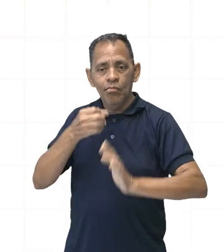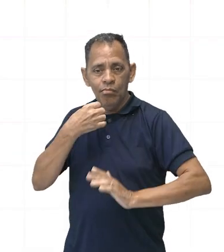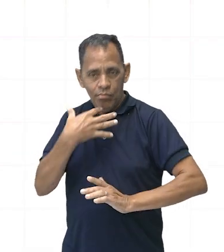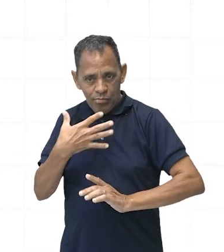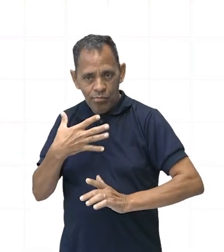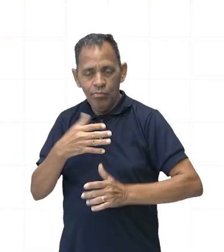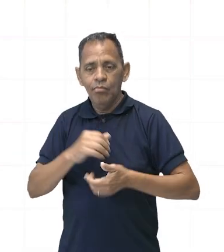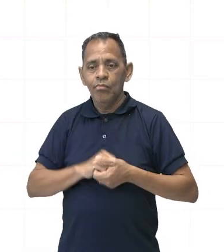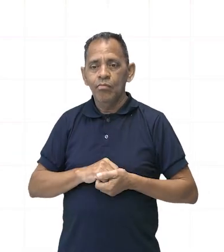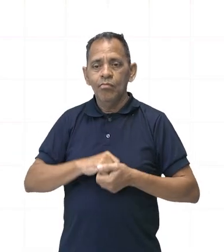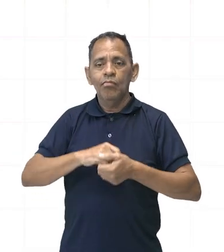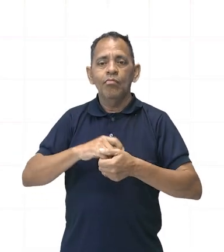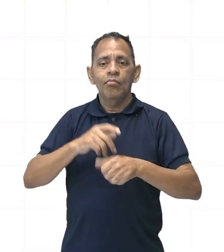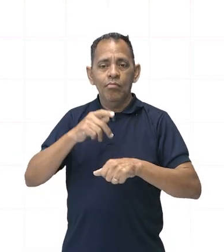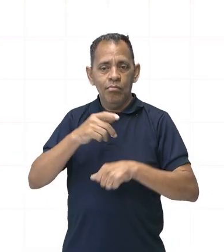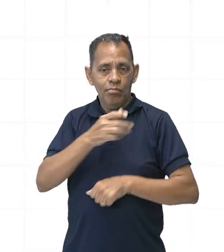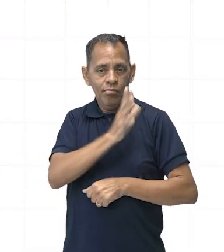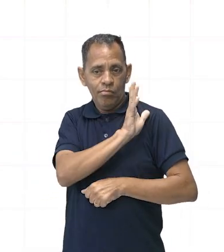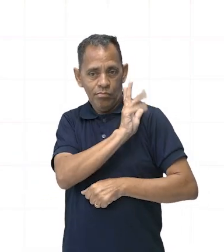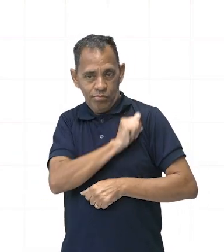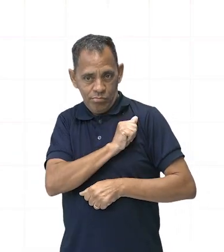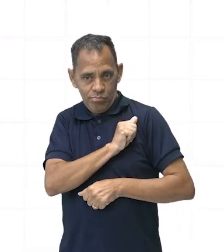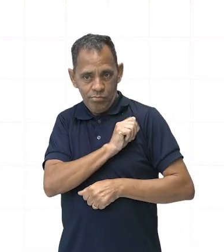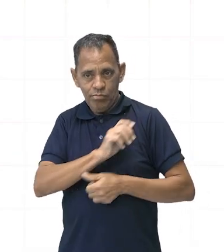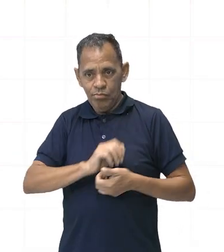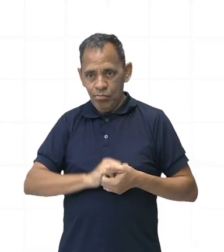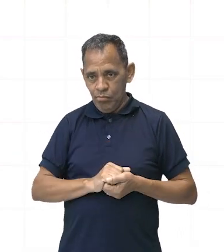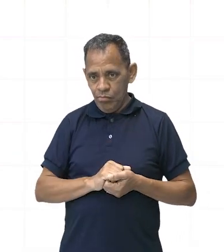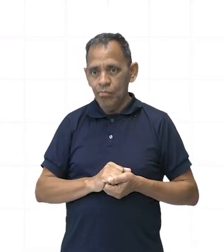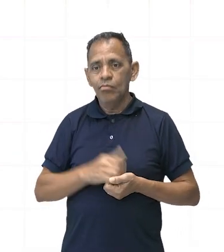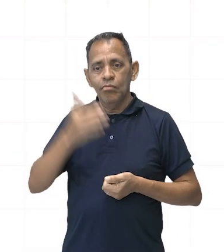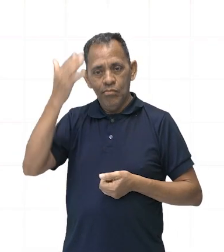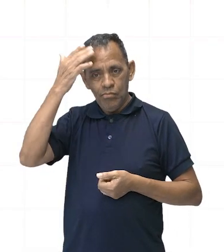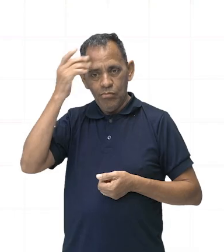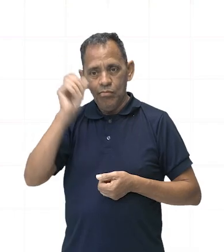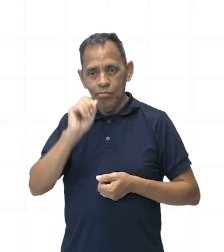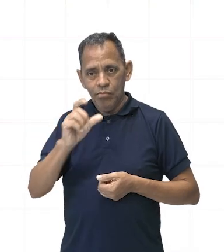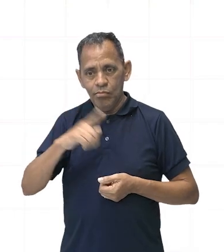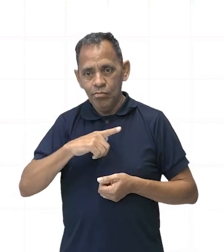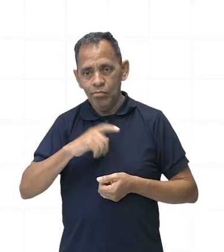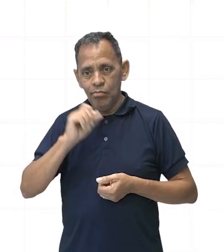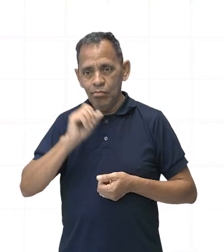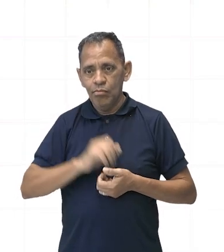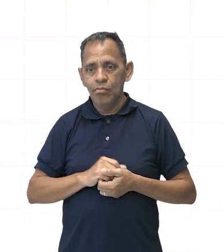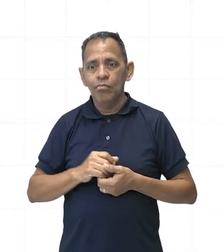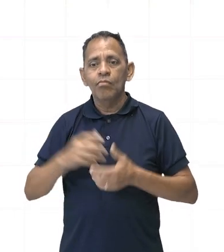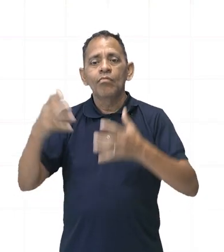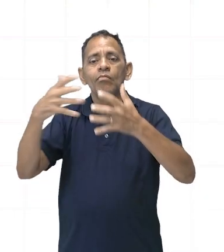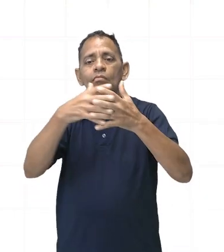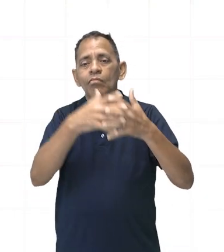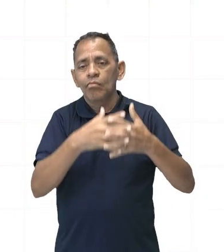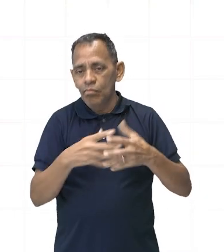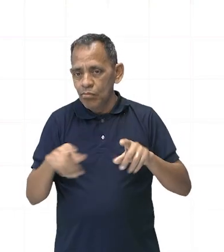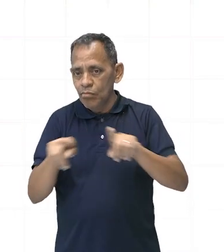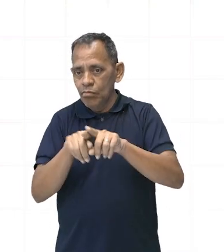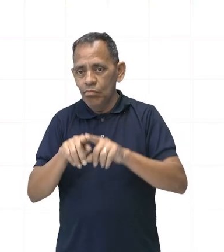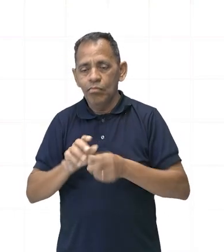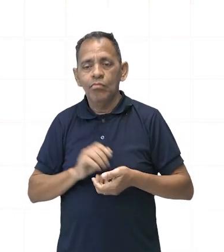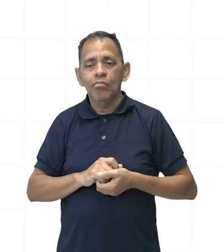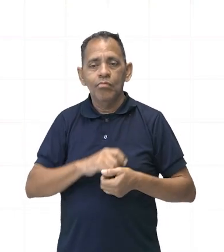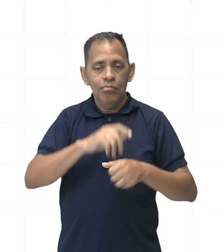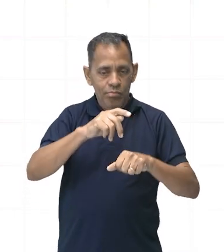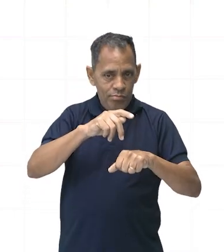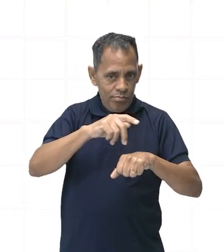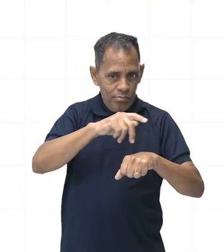aos palestinos, porque infelizmente a gente sabe que vai ter, né, esse conflito entre Palestina